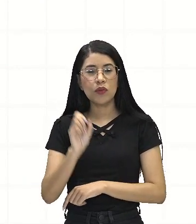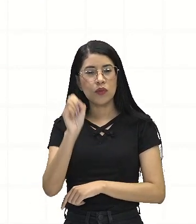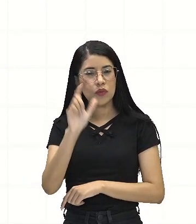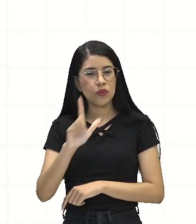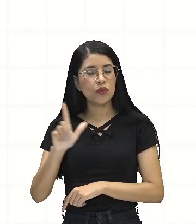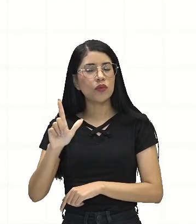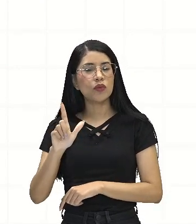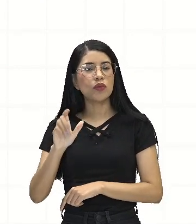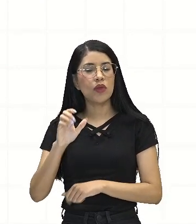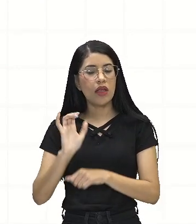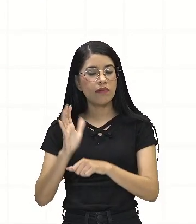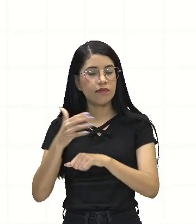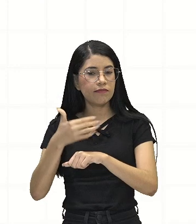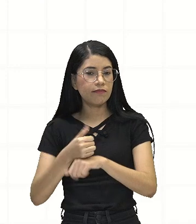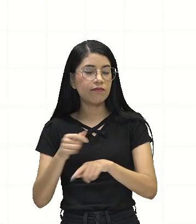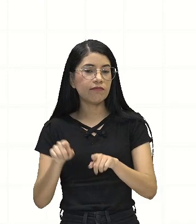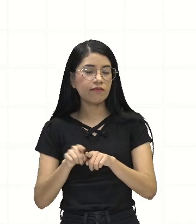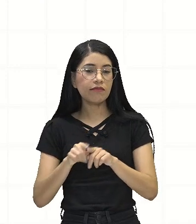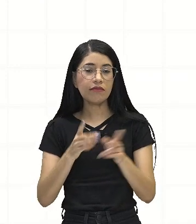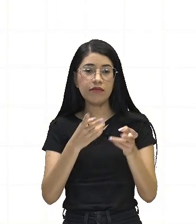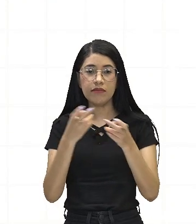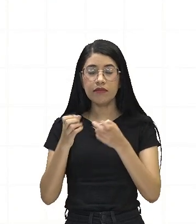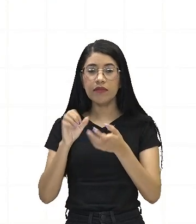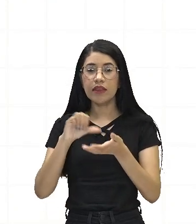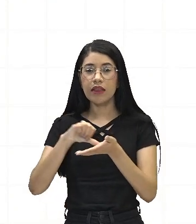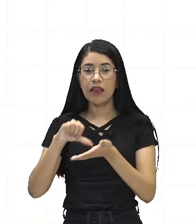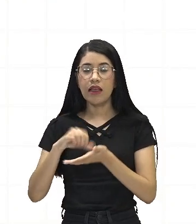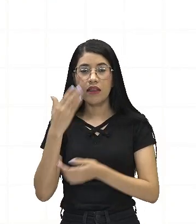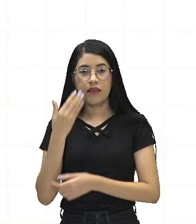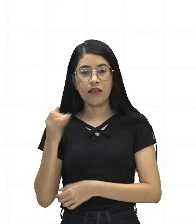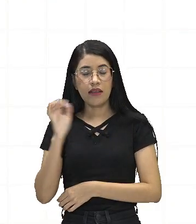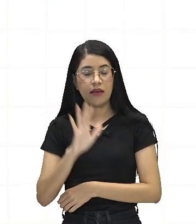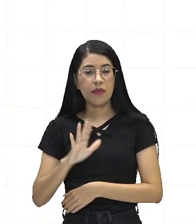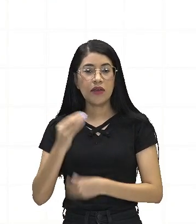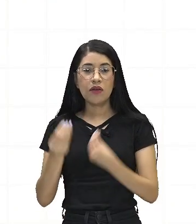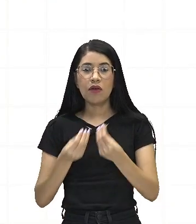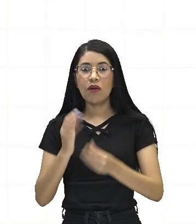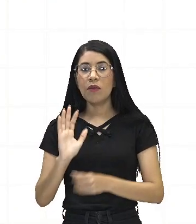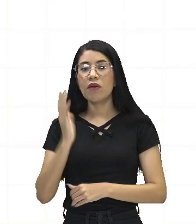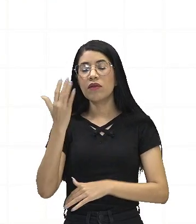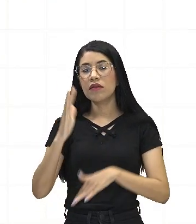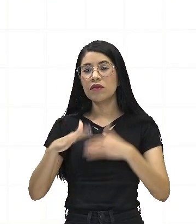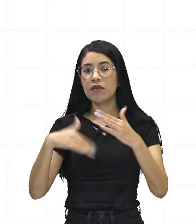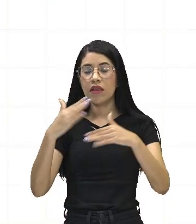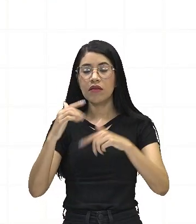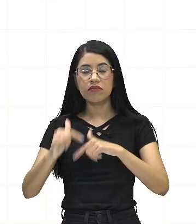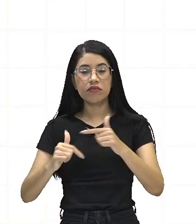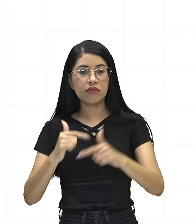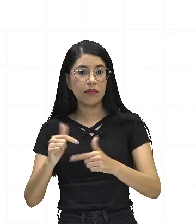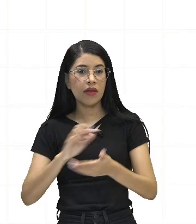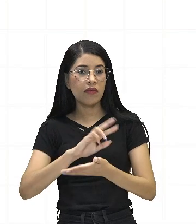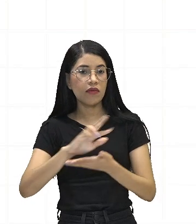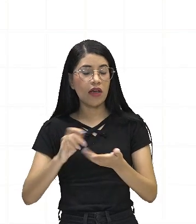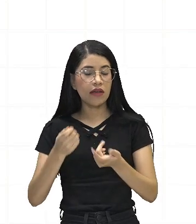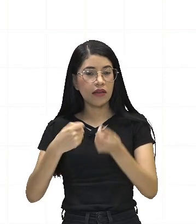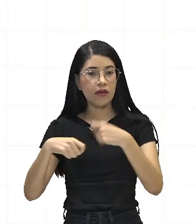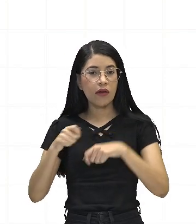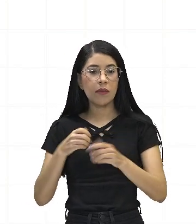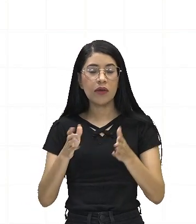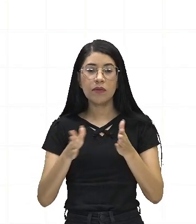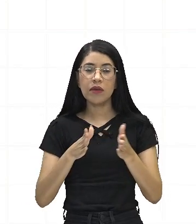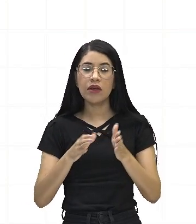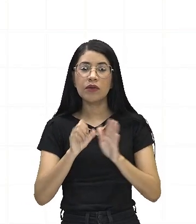colônia, e aí a gente vai observar no mapinha um pouco do desenvolvimento dessas atividades, da economia